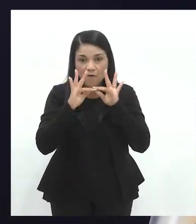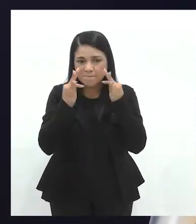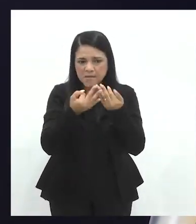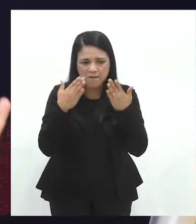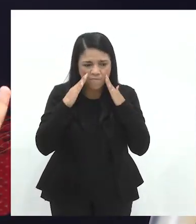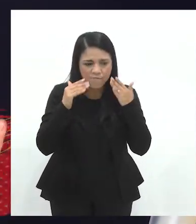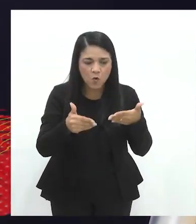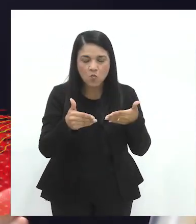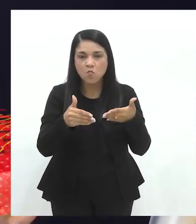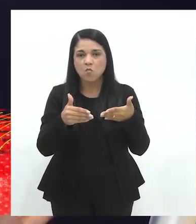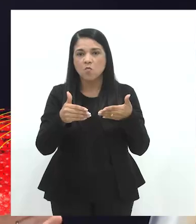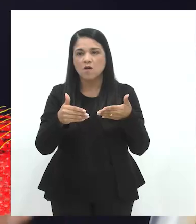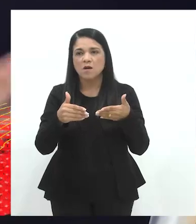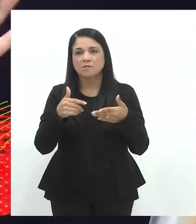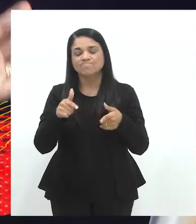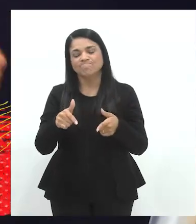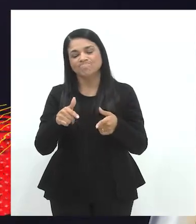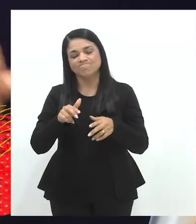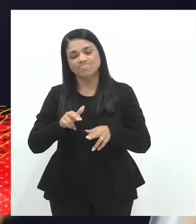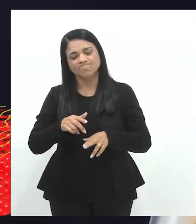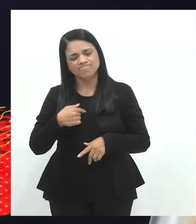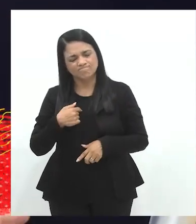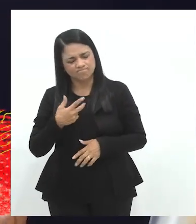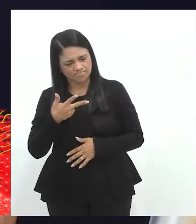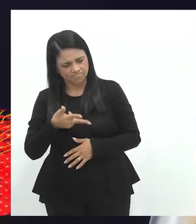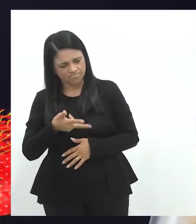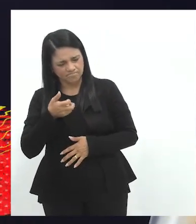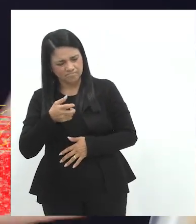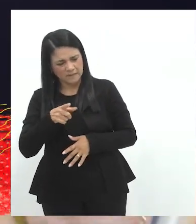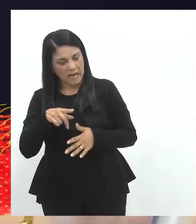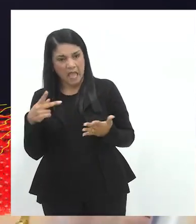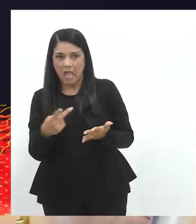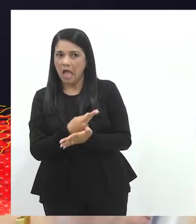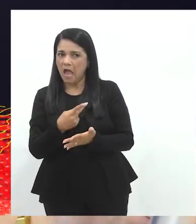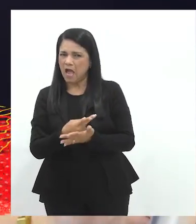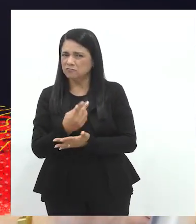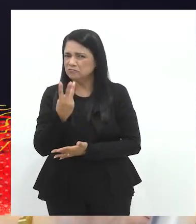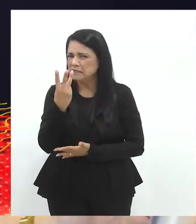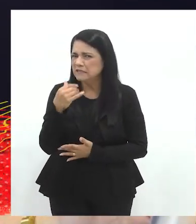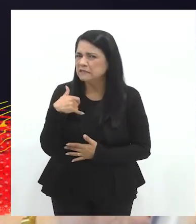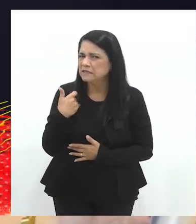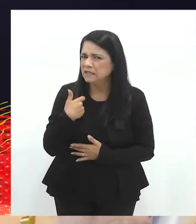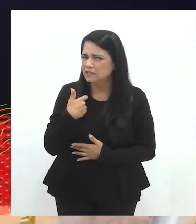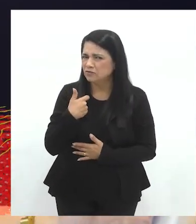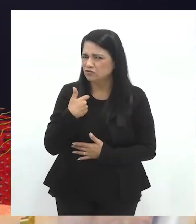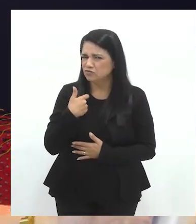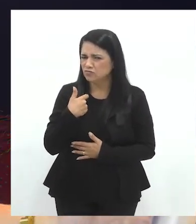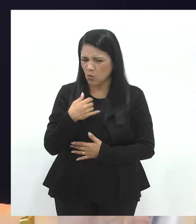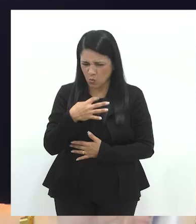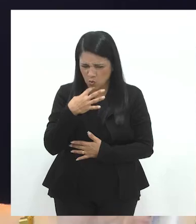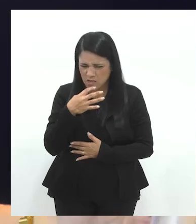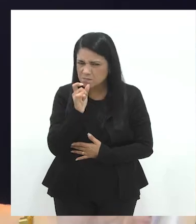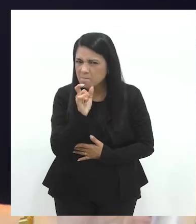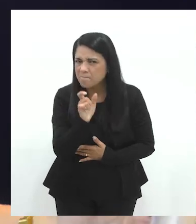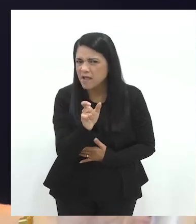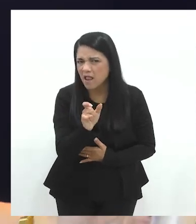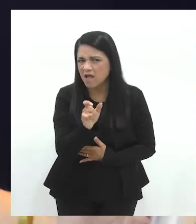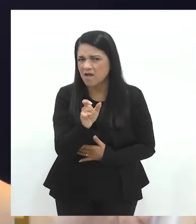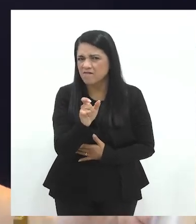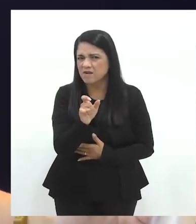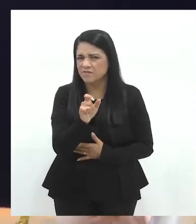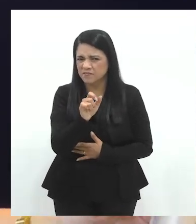E tenta se afastar um pouco e pensar assim, tem alguma coisa errada. Uma criança de 3 anos não faz isso, mesmo que